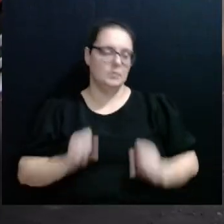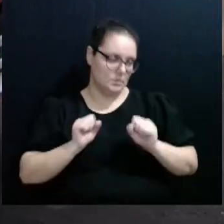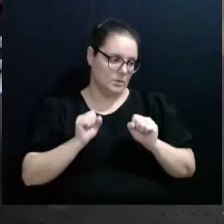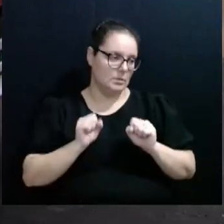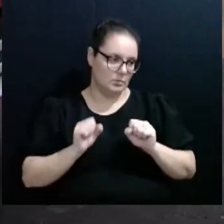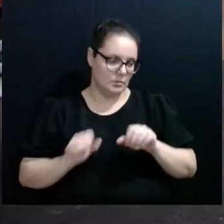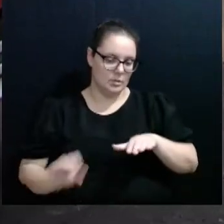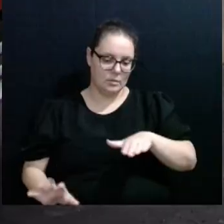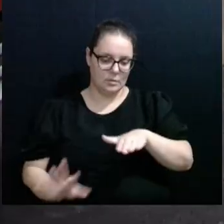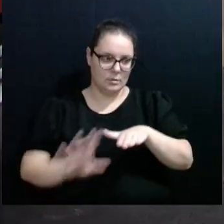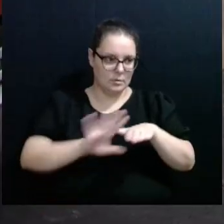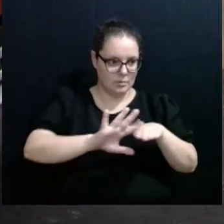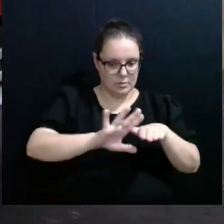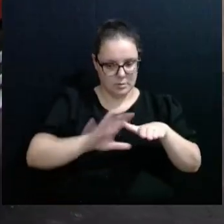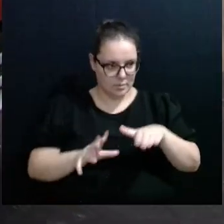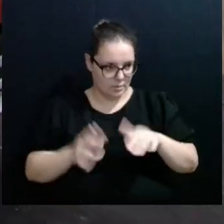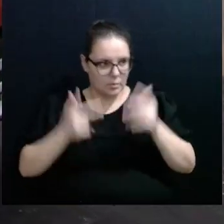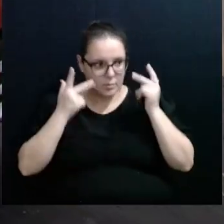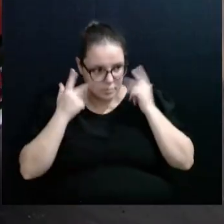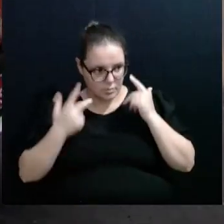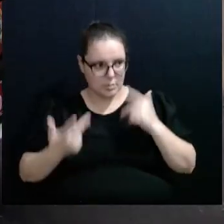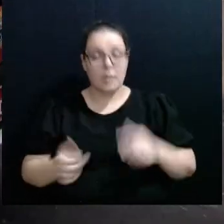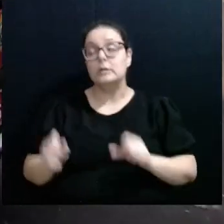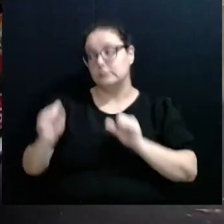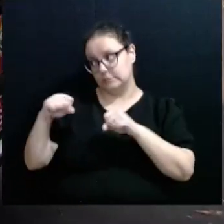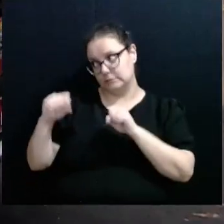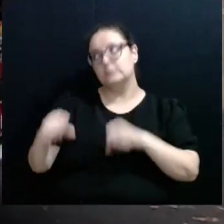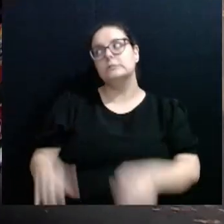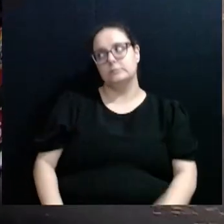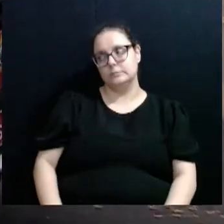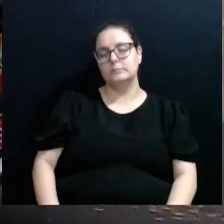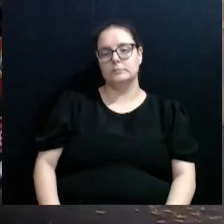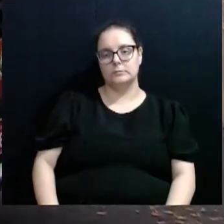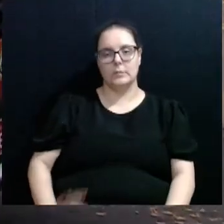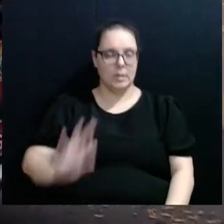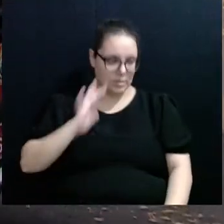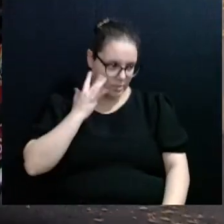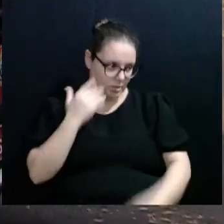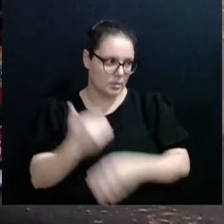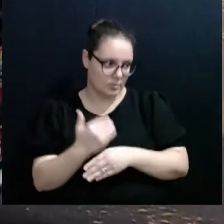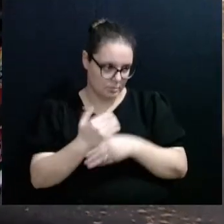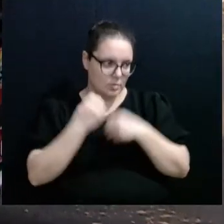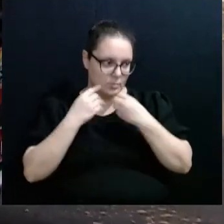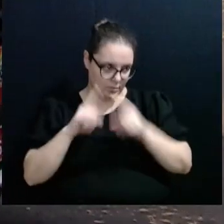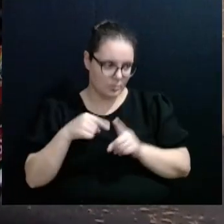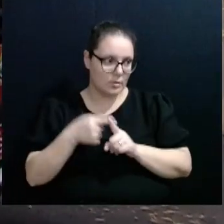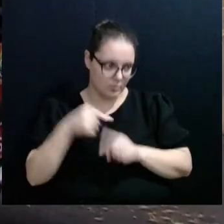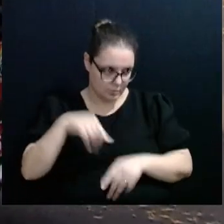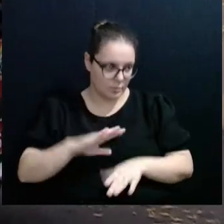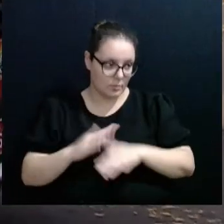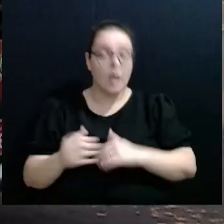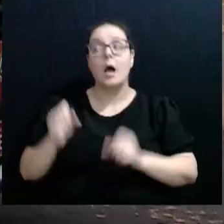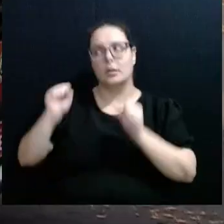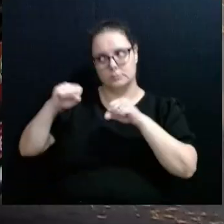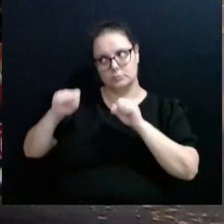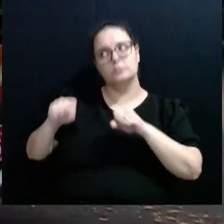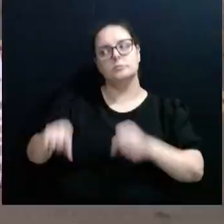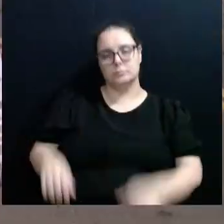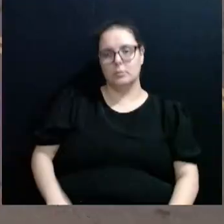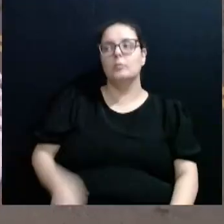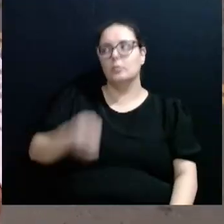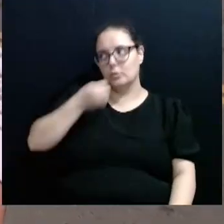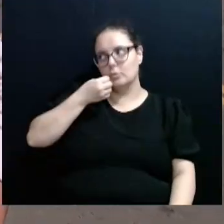ônibus com tranquilidade? Sim. Você acha que essa obra foi boa, foi positiva aqui pro bairro? Sim, muito